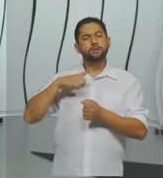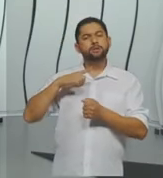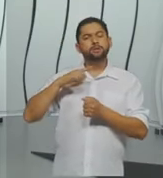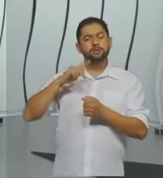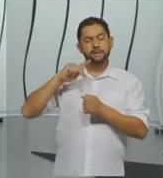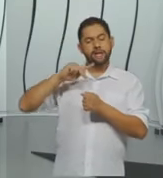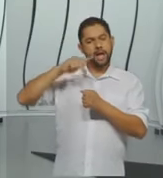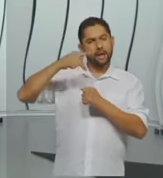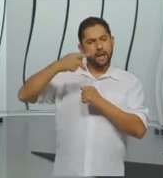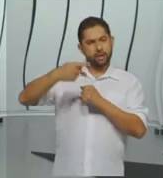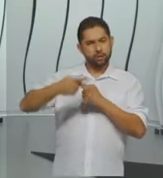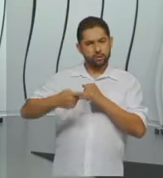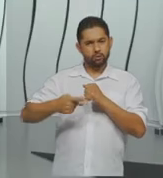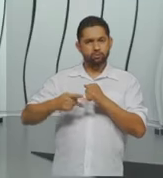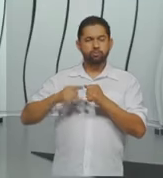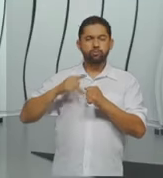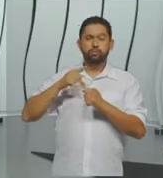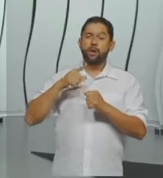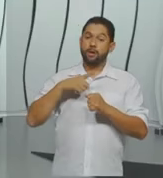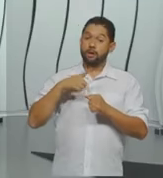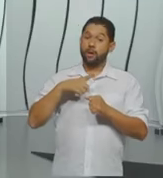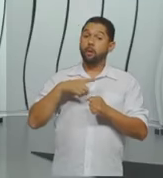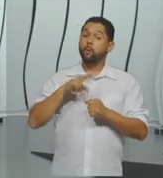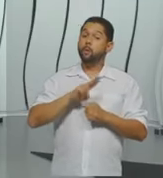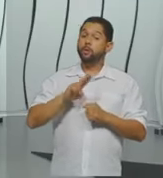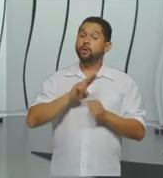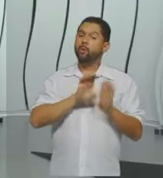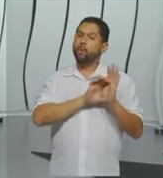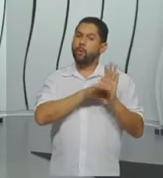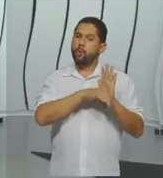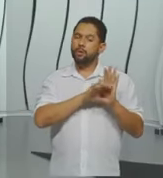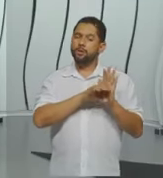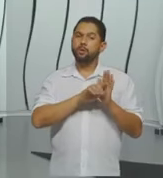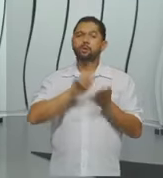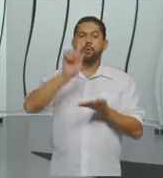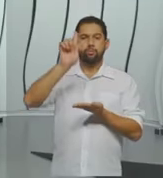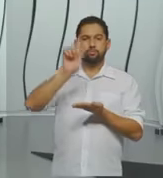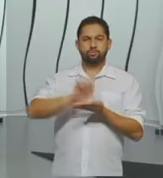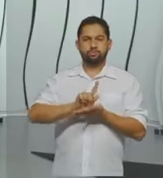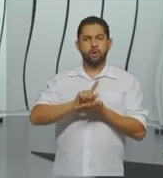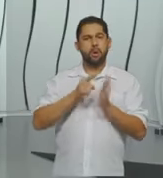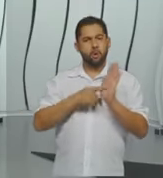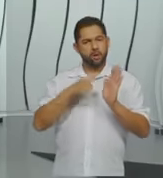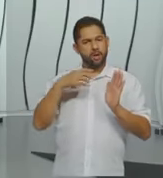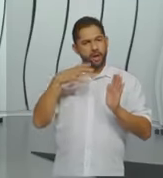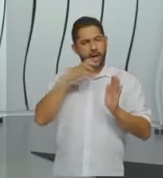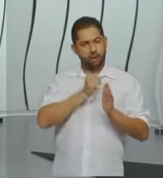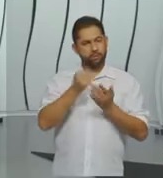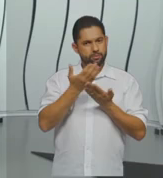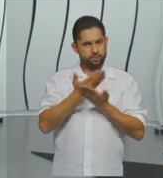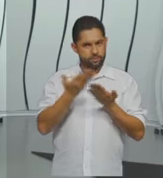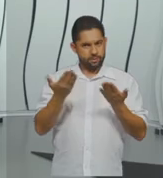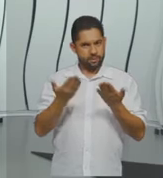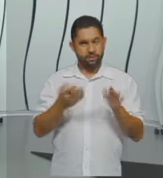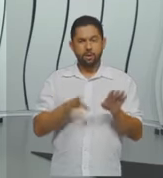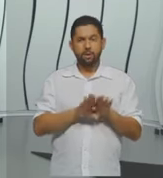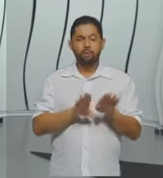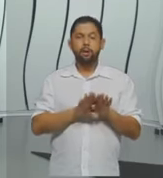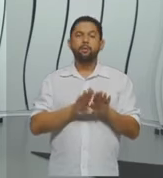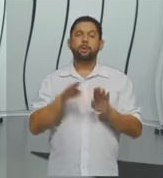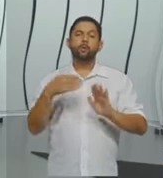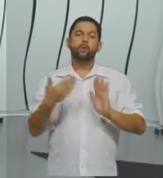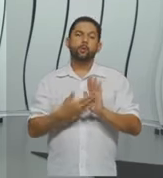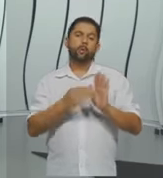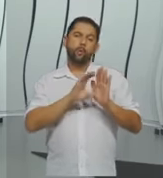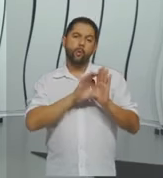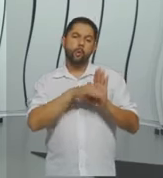é definida a partir desse conceito de gravitação universal que eu mostrei rapidamente aqui, e é definido também pelos conceitos que eu dei